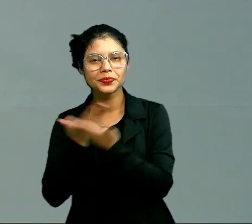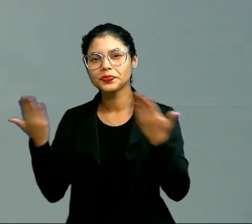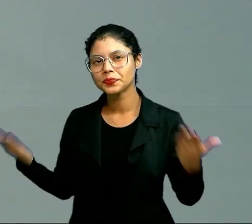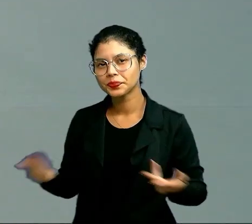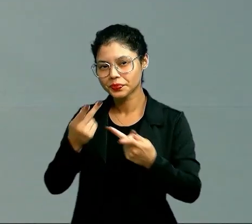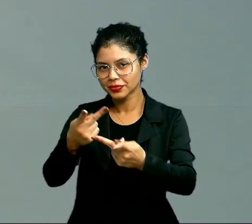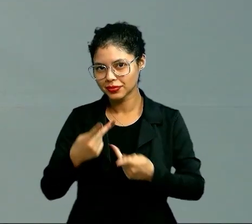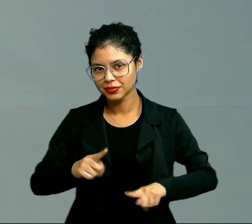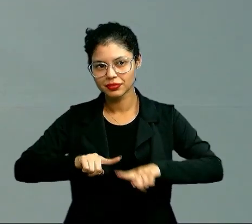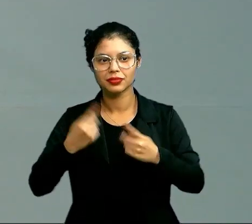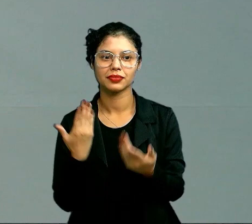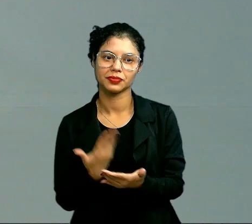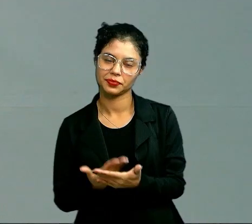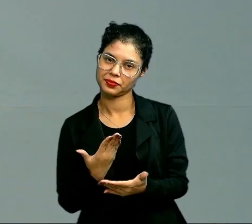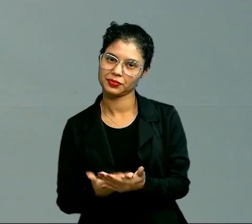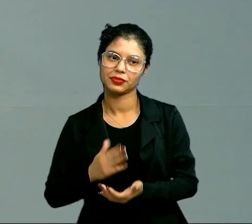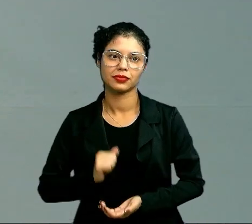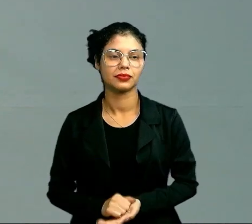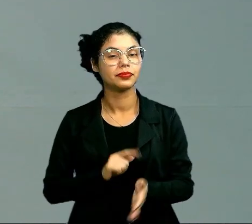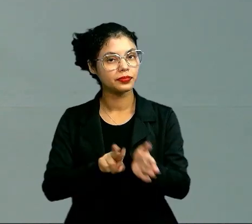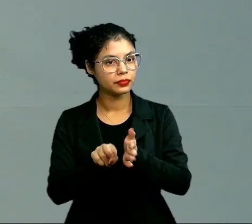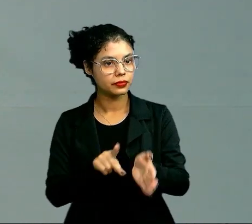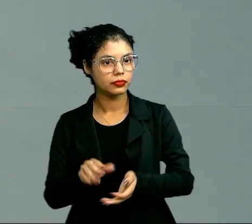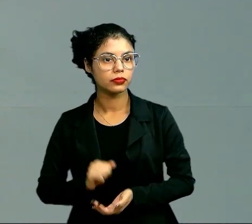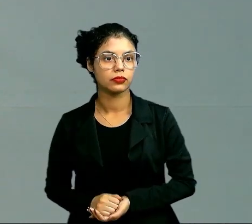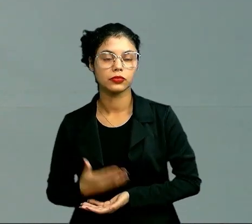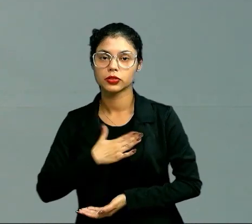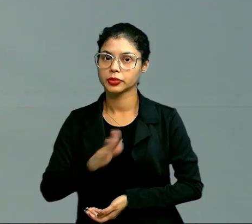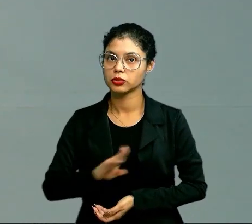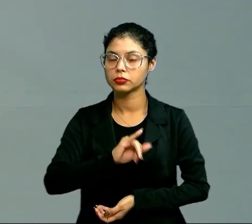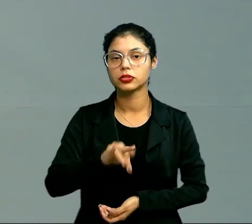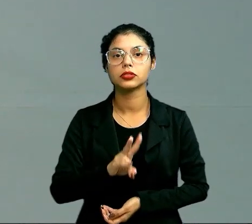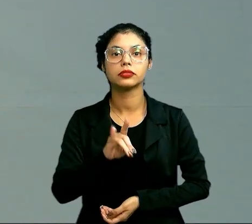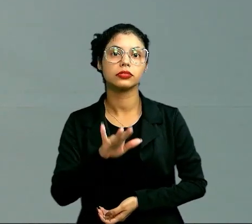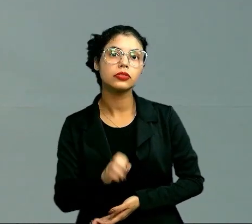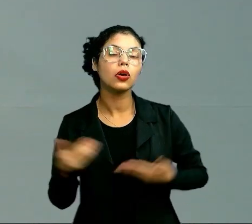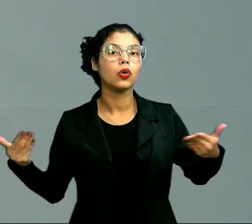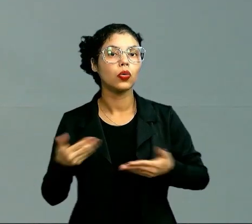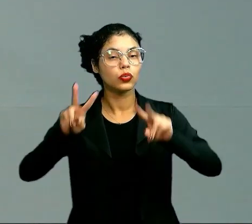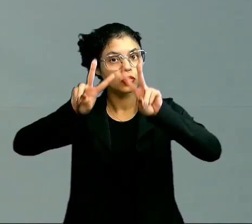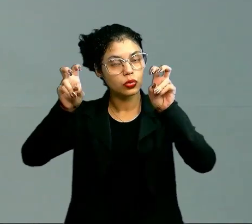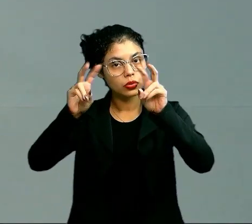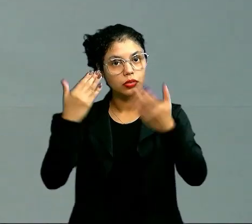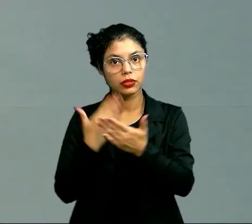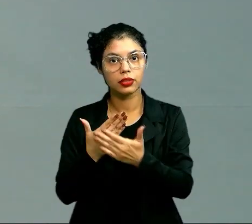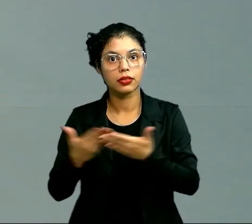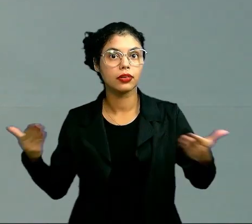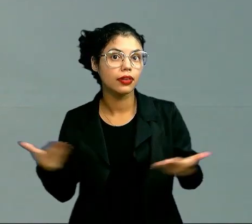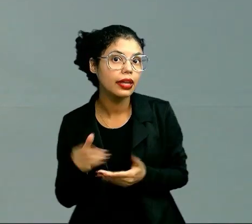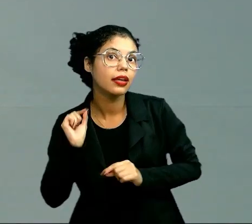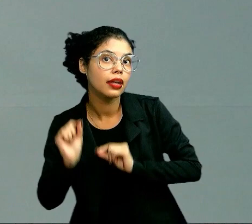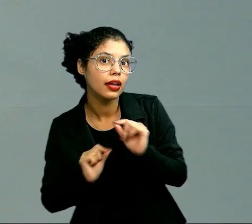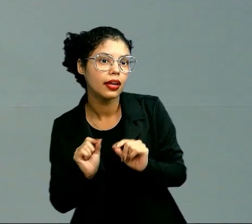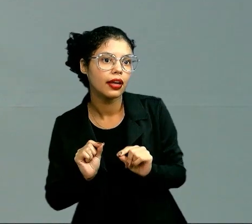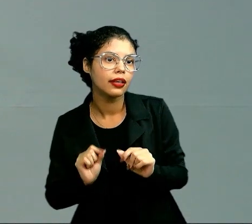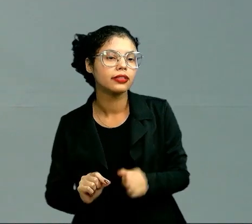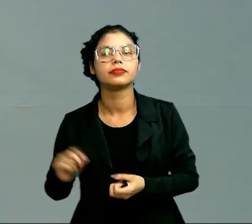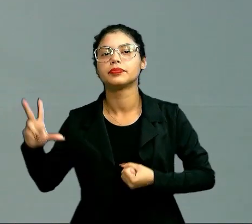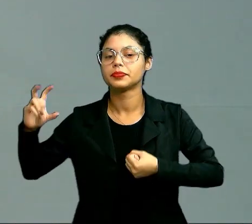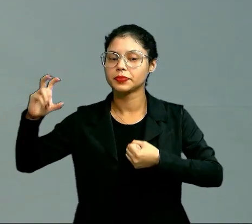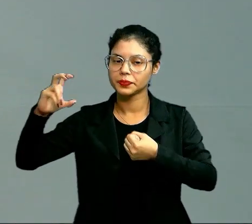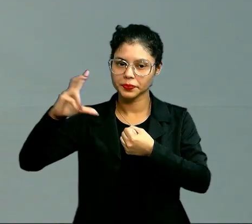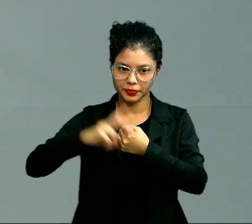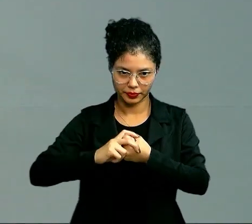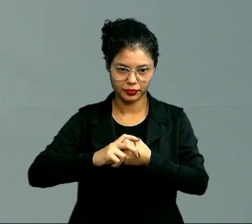pessoal, sejam muito bem-vindos para mais uma aula de biologia. Meu nome é Joverline e o tema da aula de hoje vai ser sobre viroses,